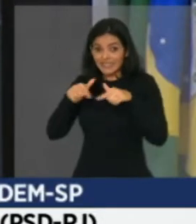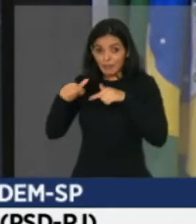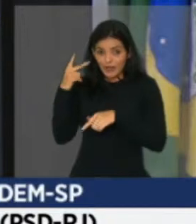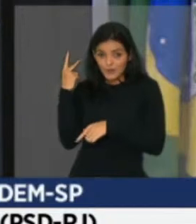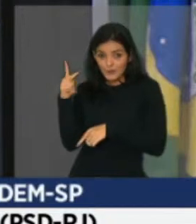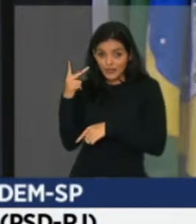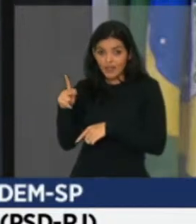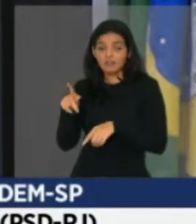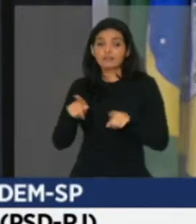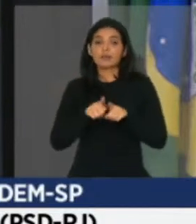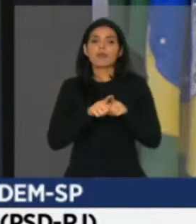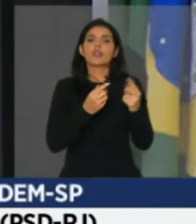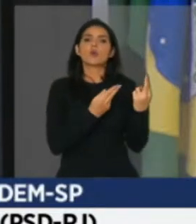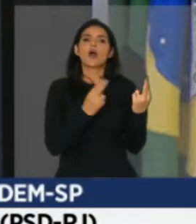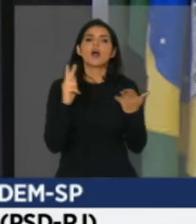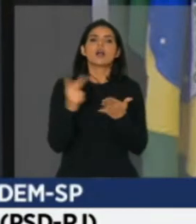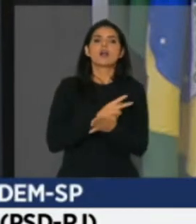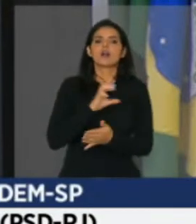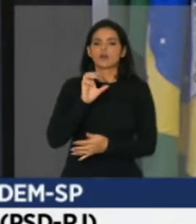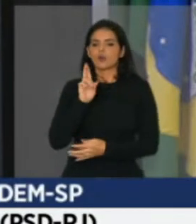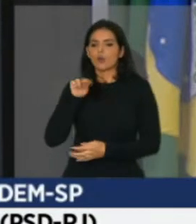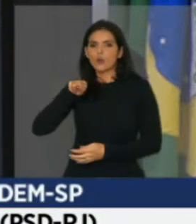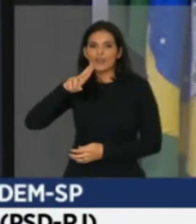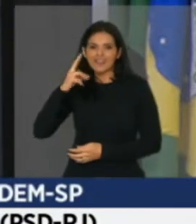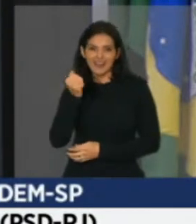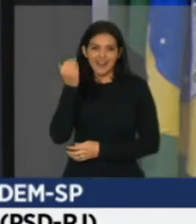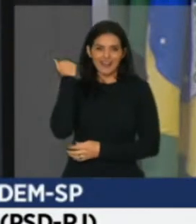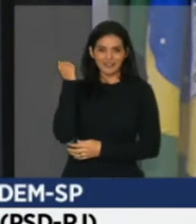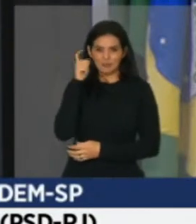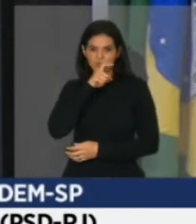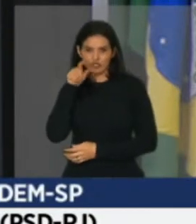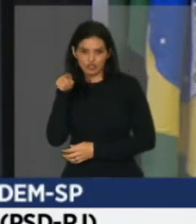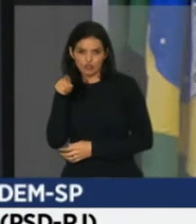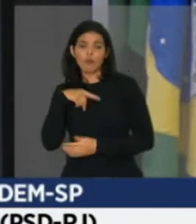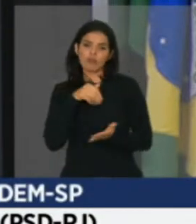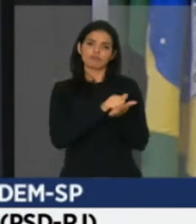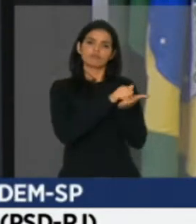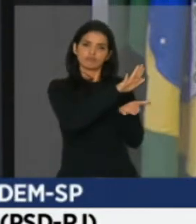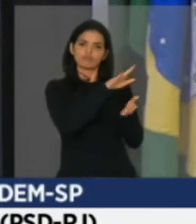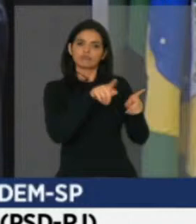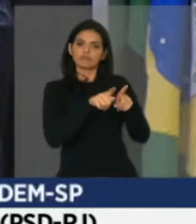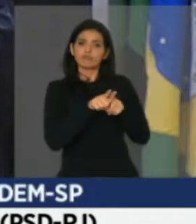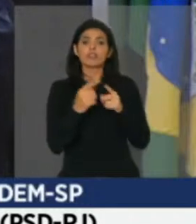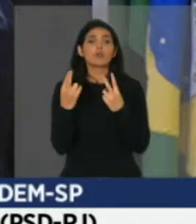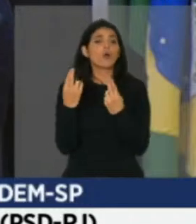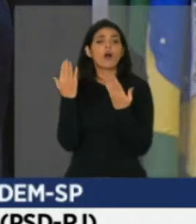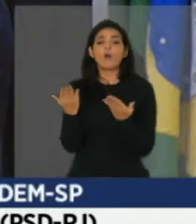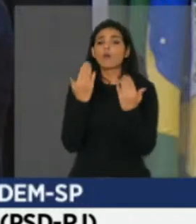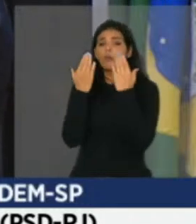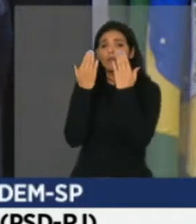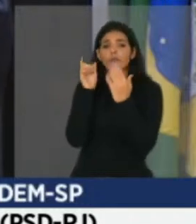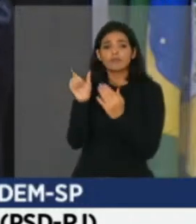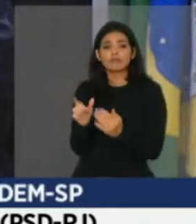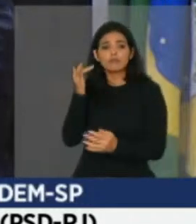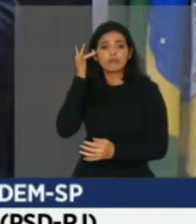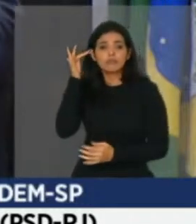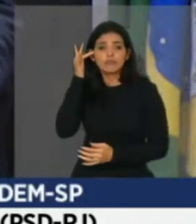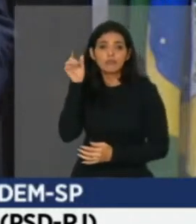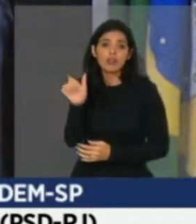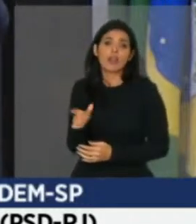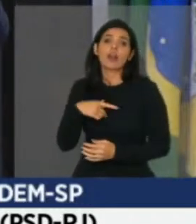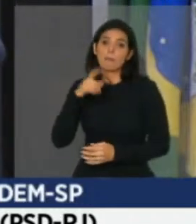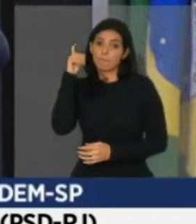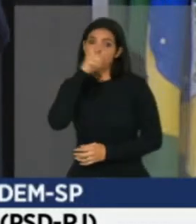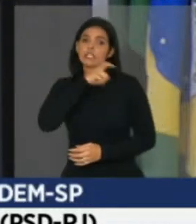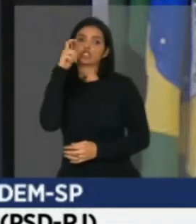Cunha, que foi mentir. E ela mentiu perante o Conselho, mas mentiu sobre fatos graves que